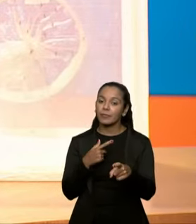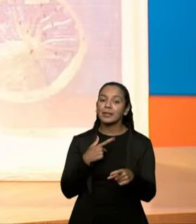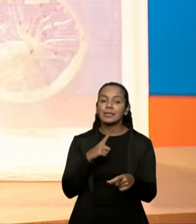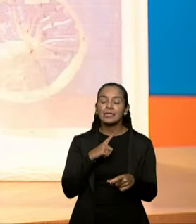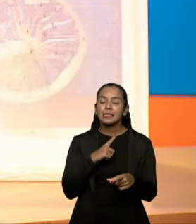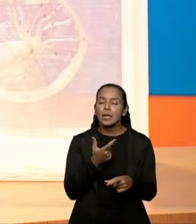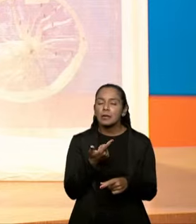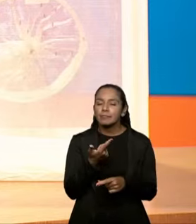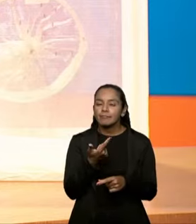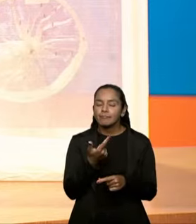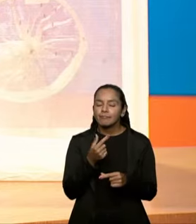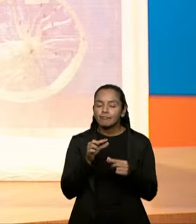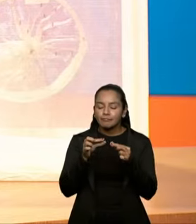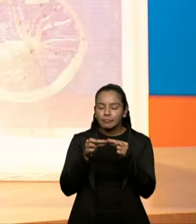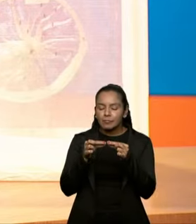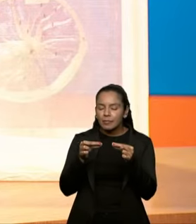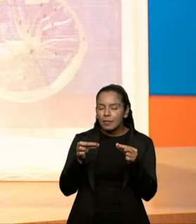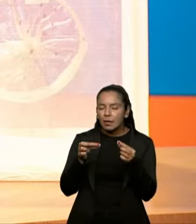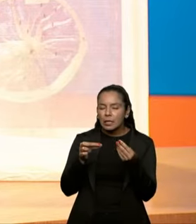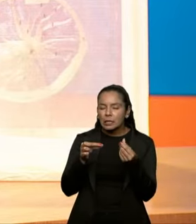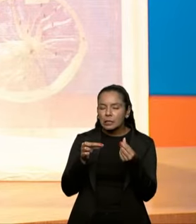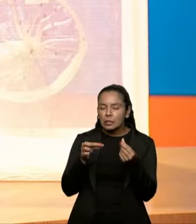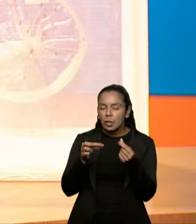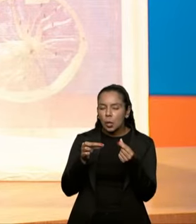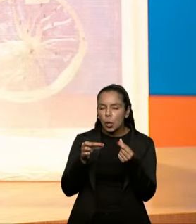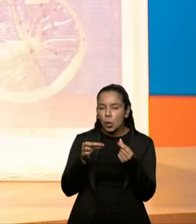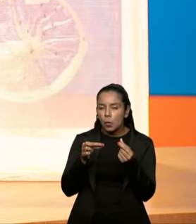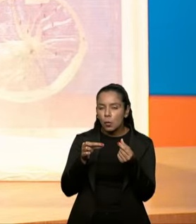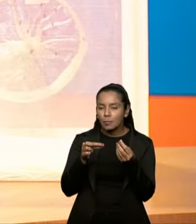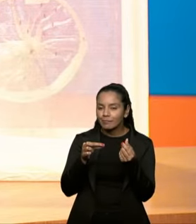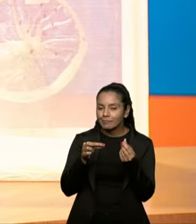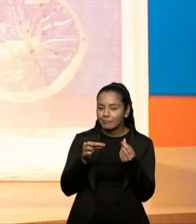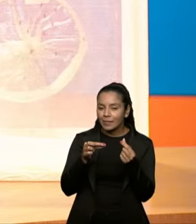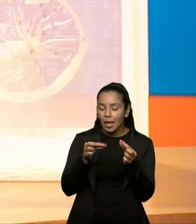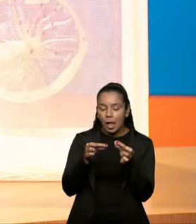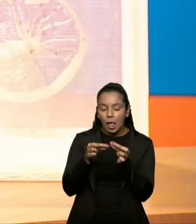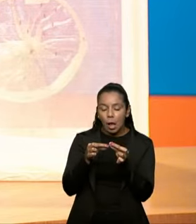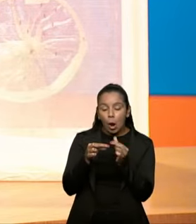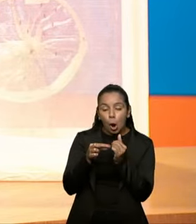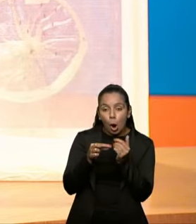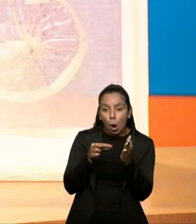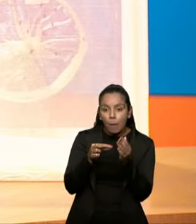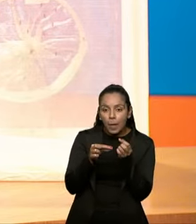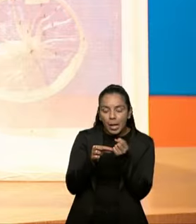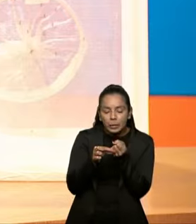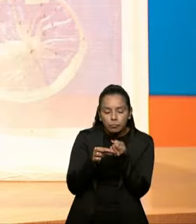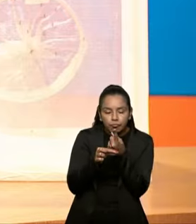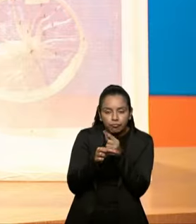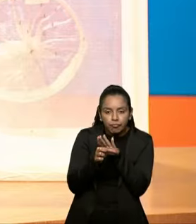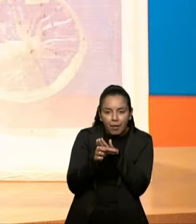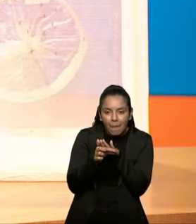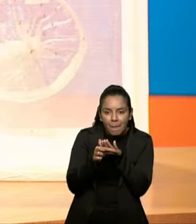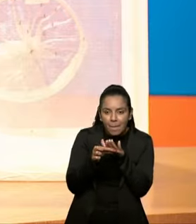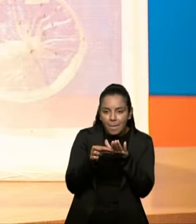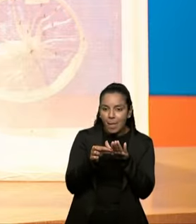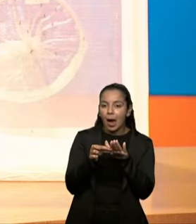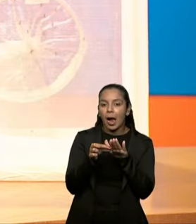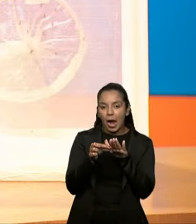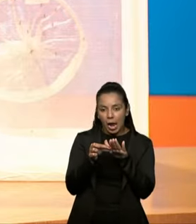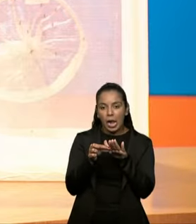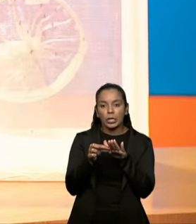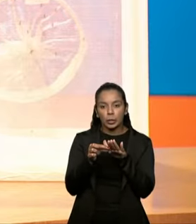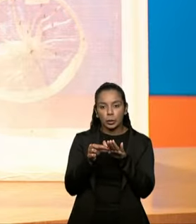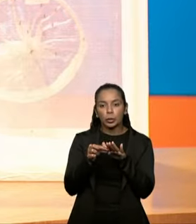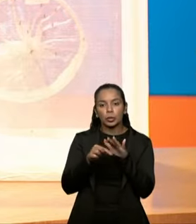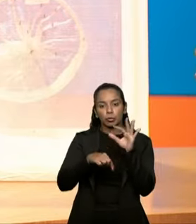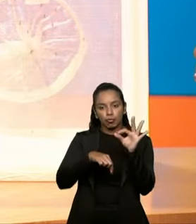pequenos, como é que eu vou dizer? Inícios de tecido do adulto que são construídos com esse mesmo material